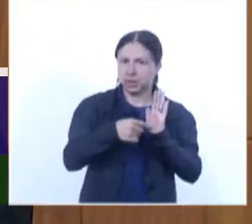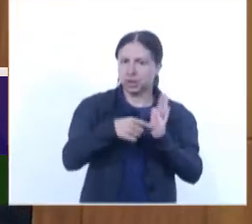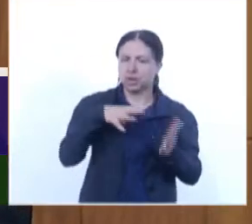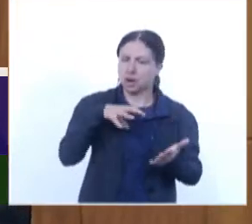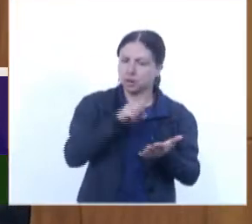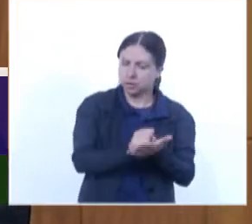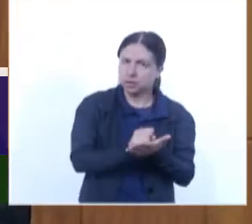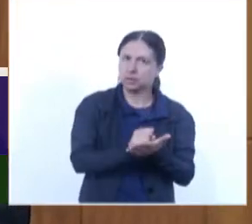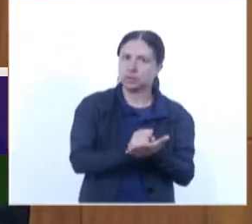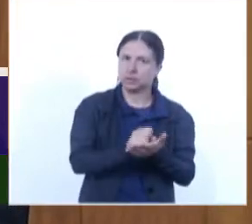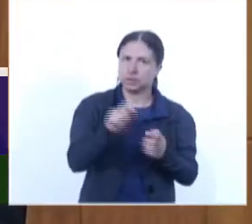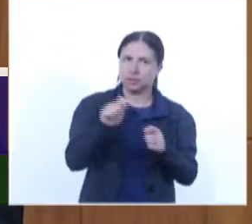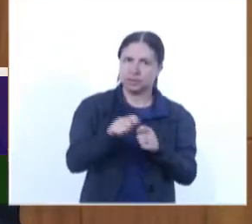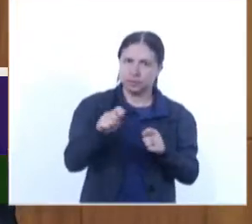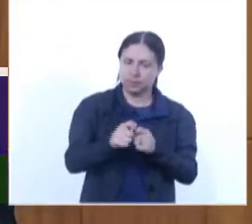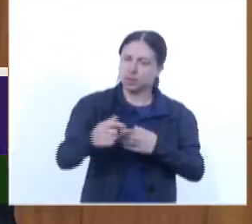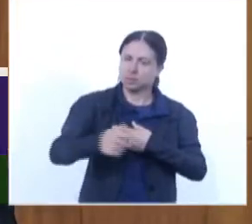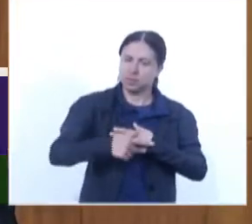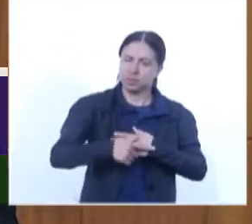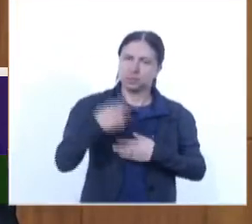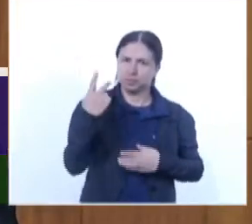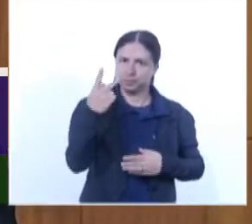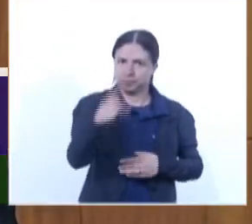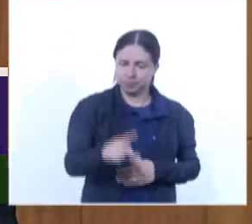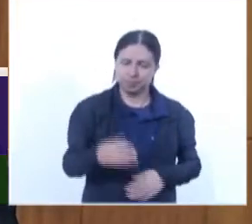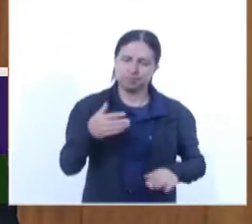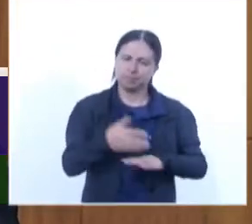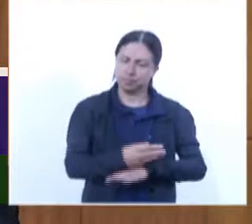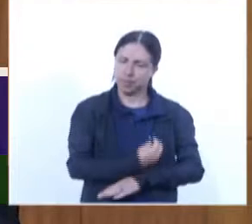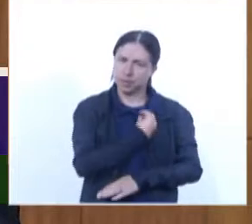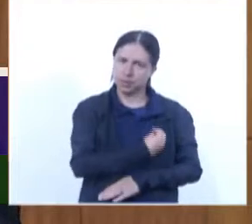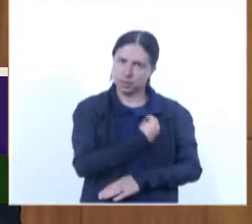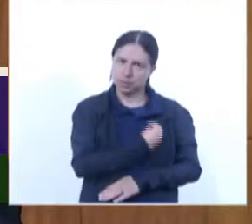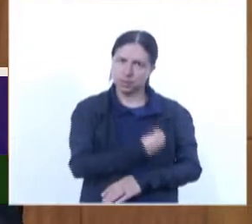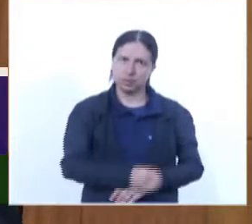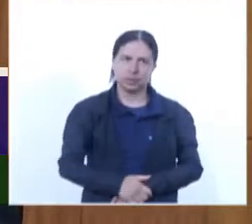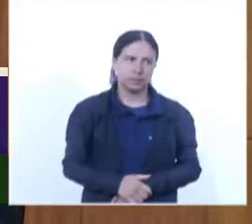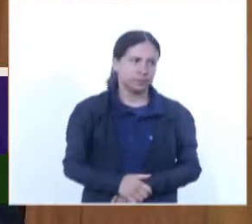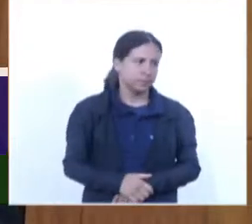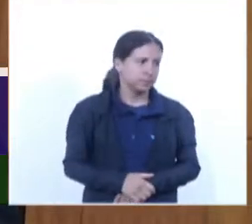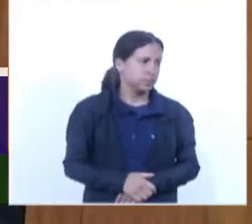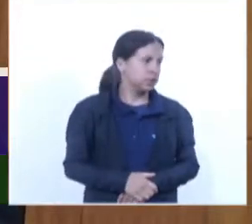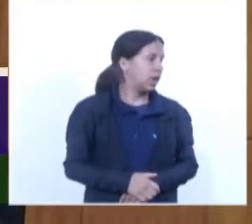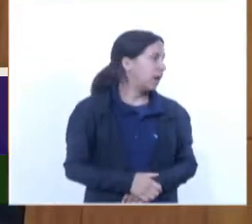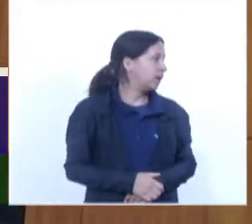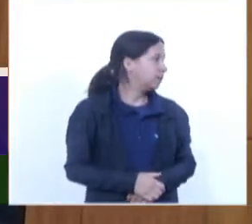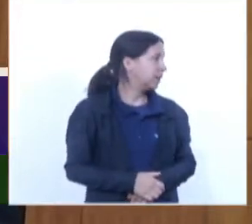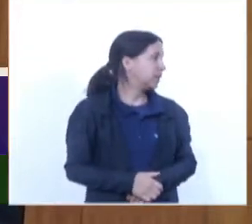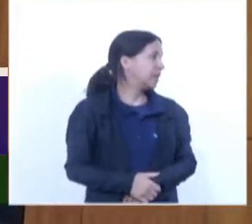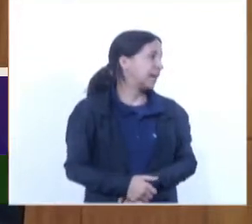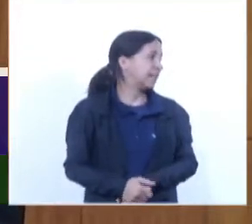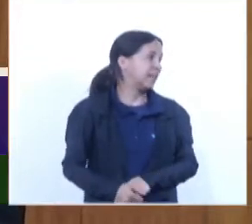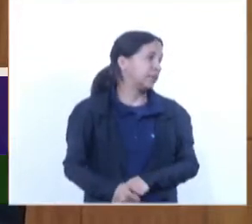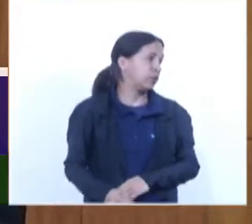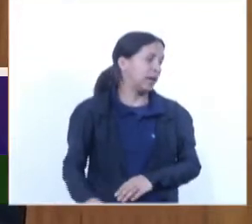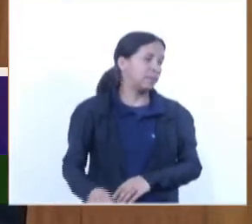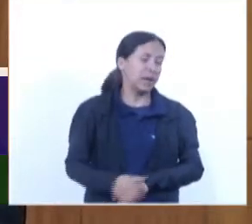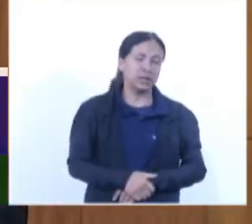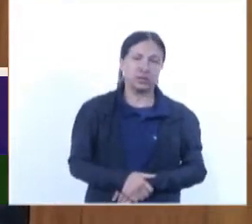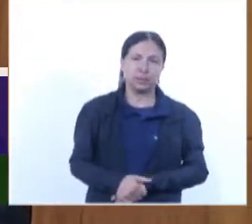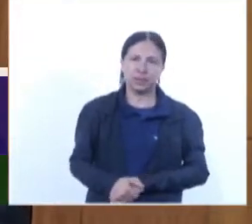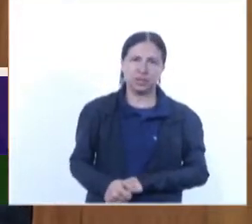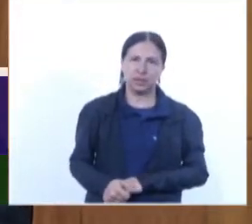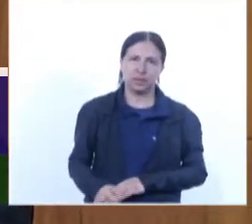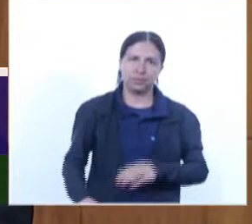fazer em suas partes E participar qualquer coisa procure o gabinete 19 aqui o gabinete Ferraz é